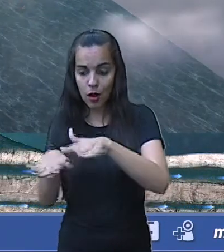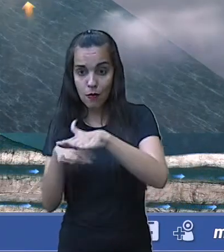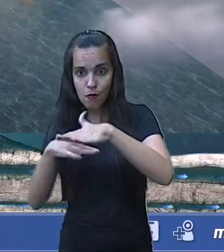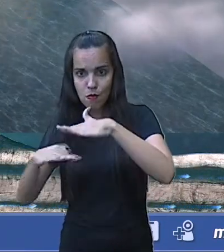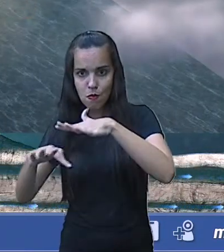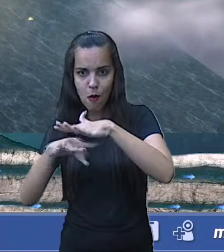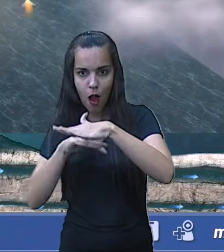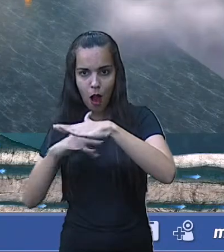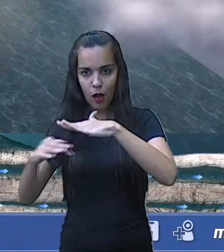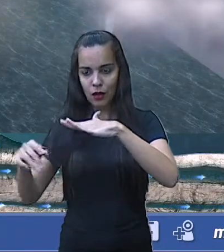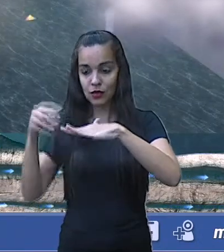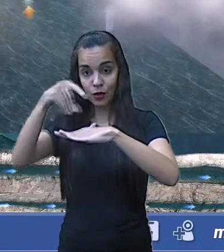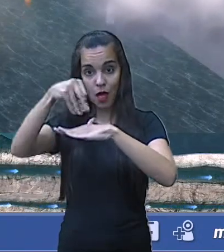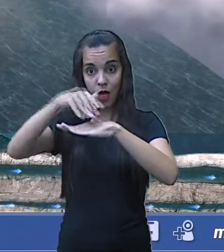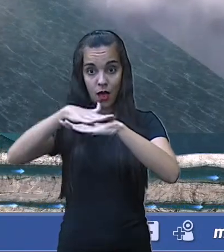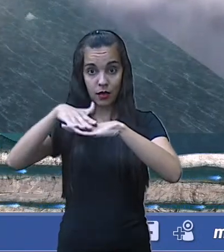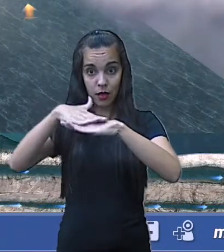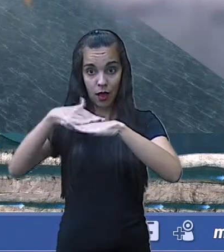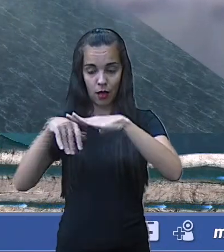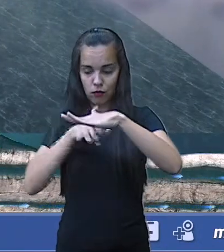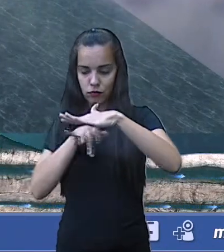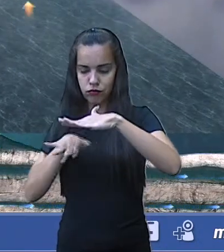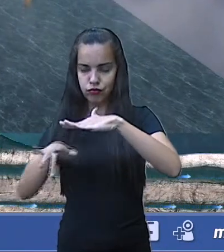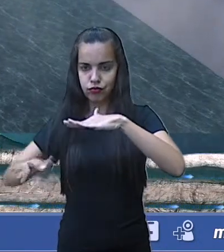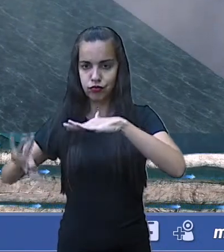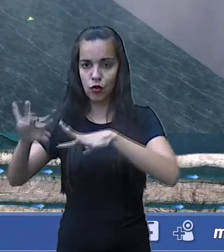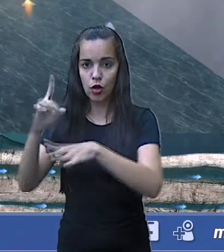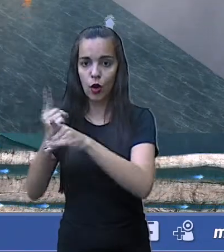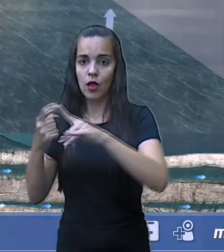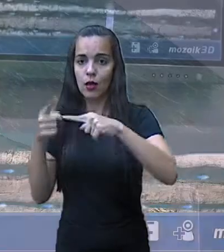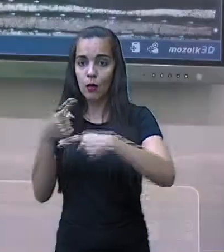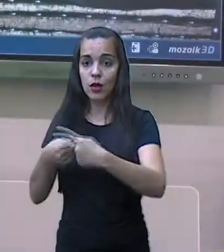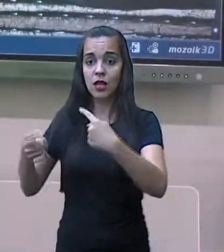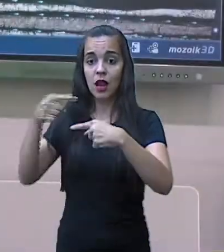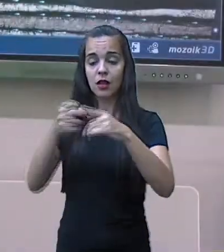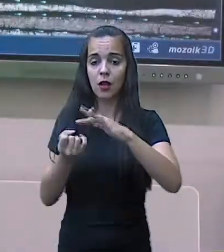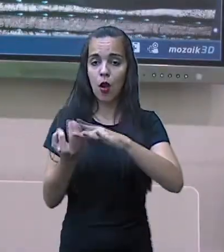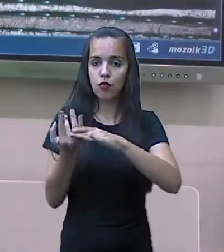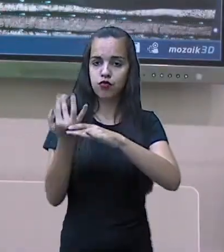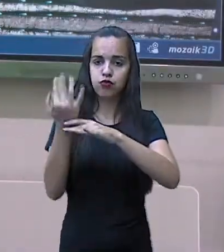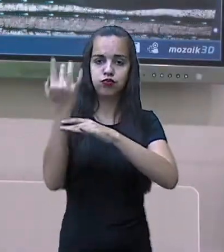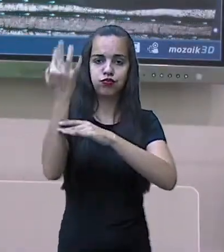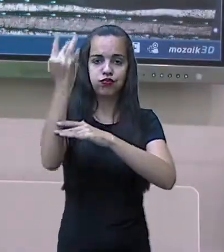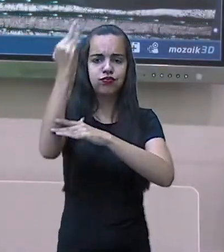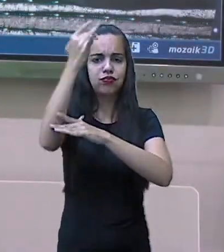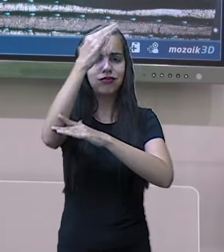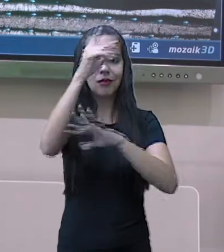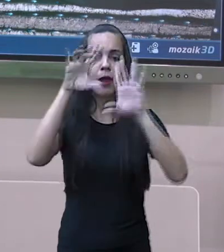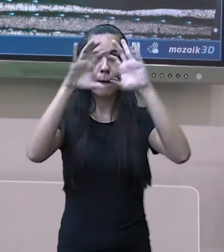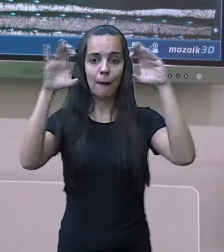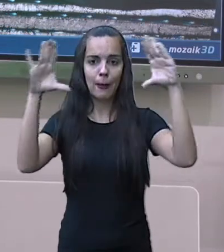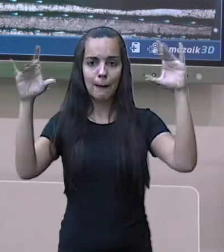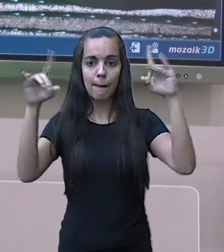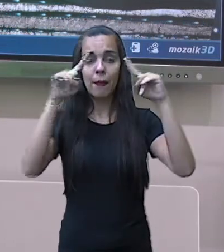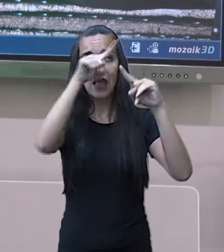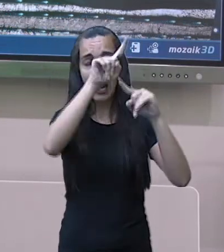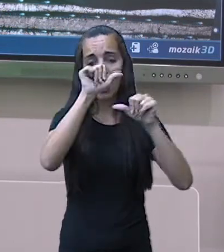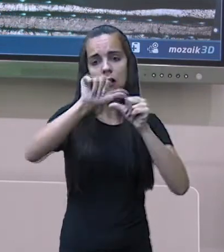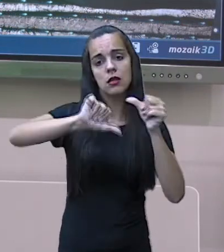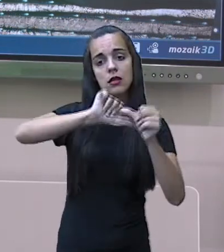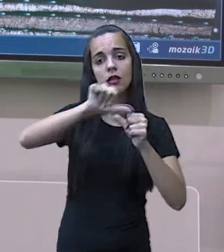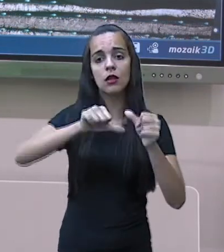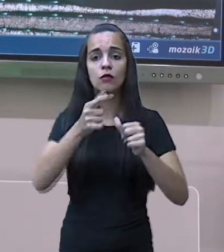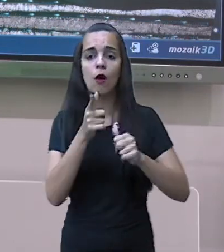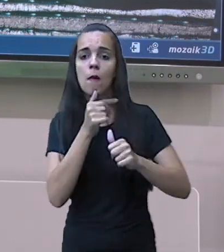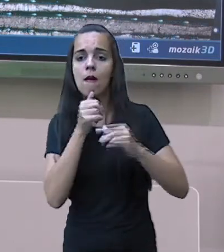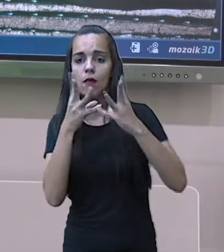esse processo giratório nós vamos chamar, assim, do ciclo